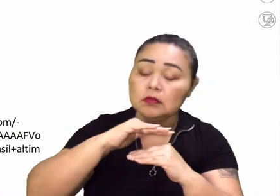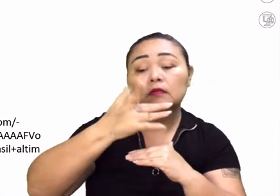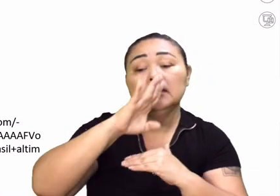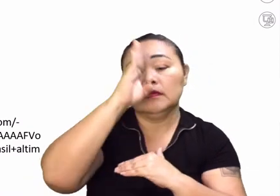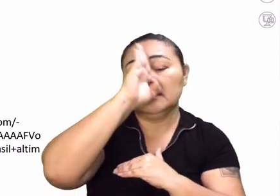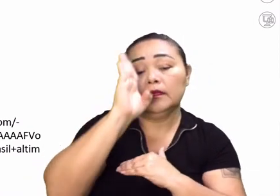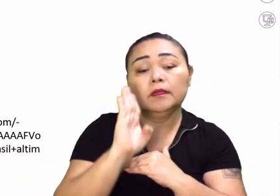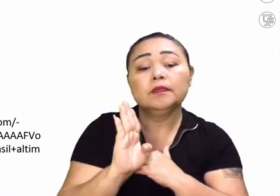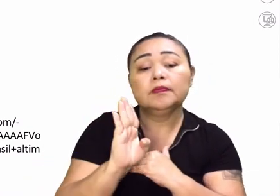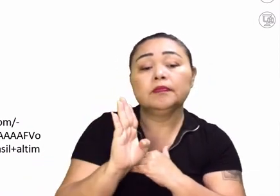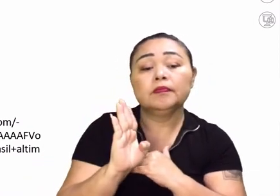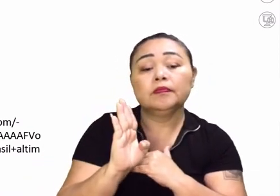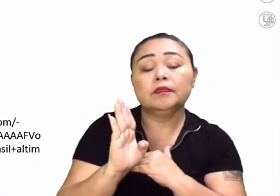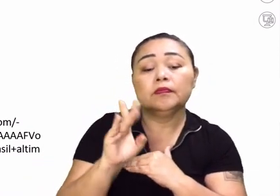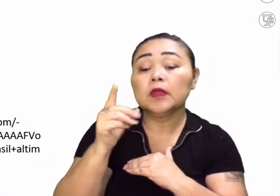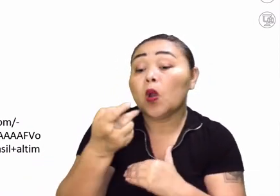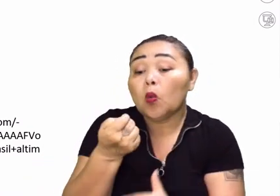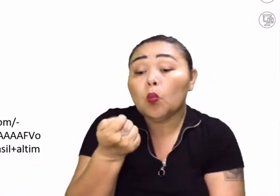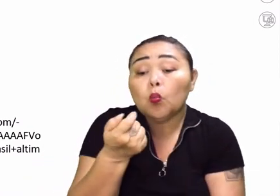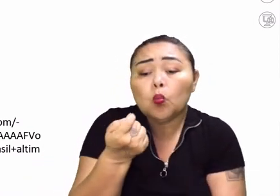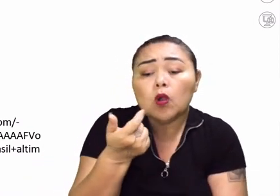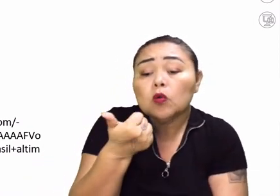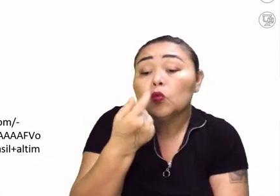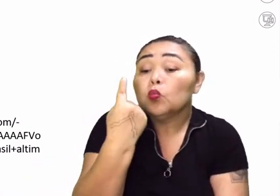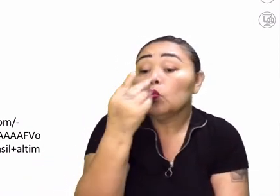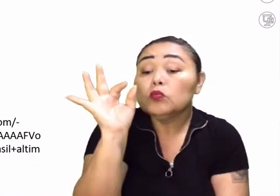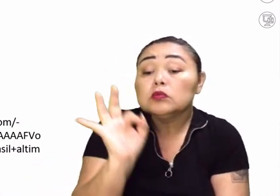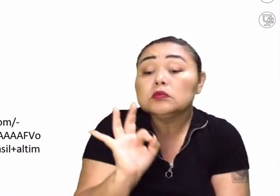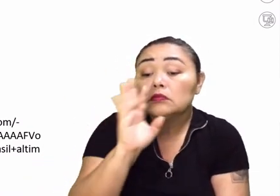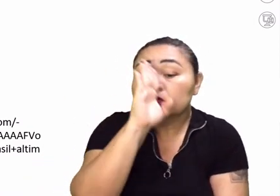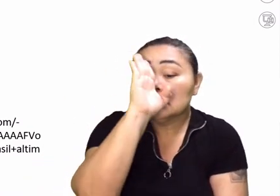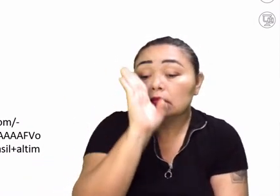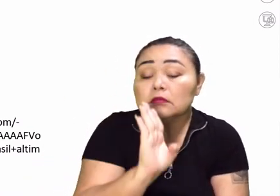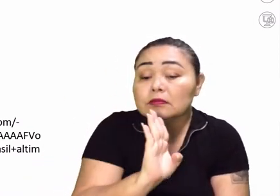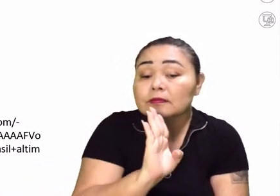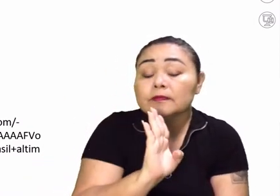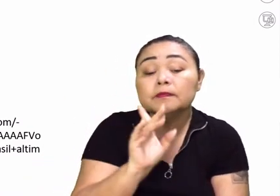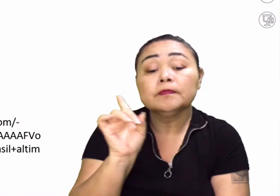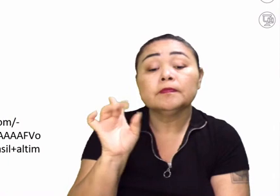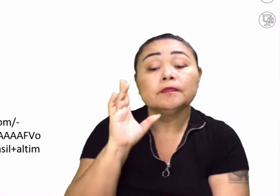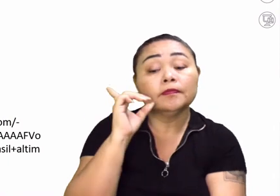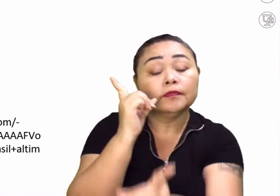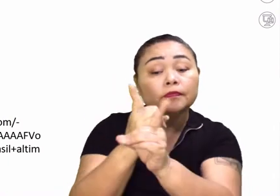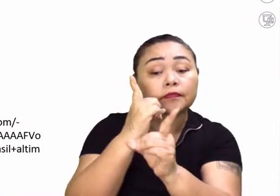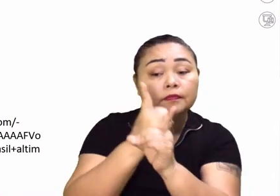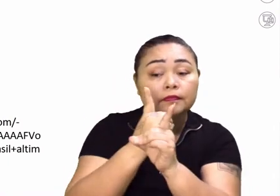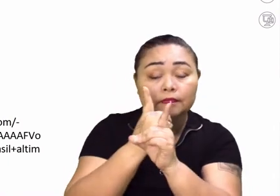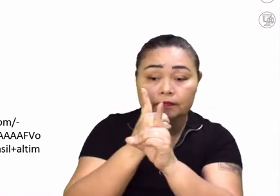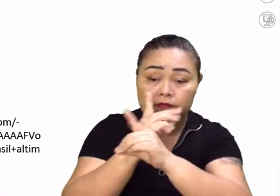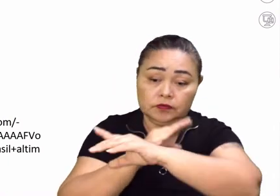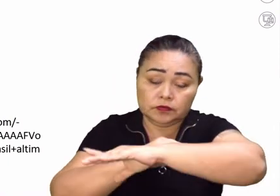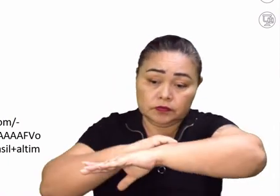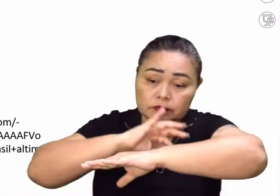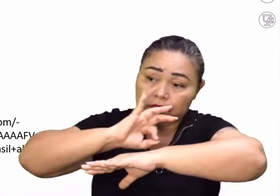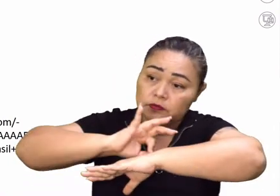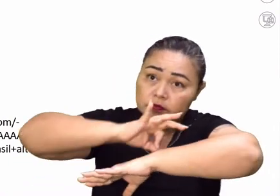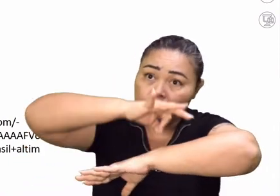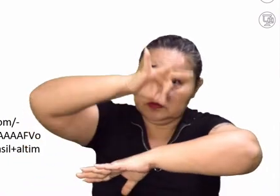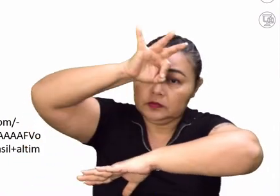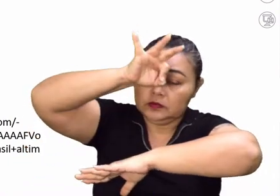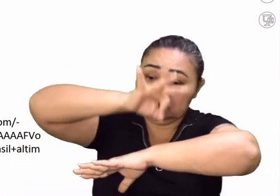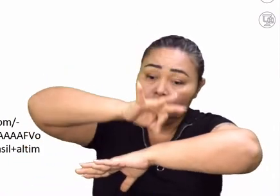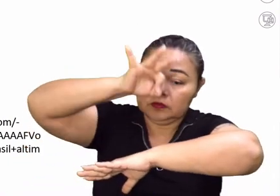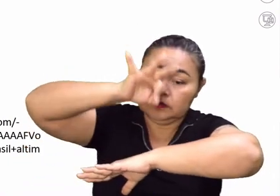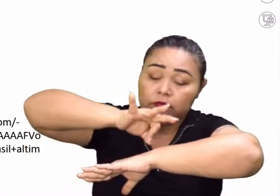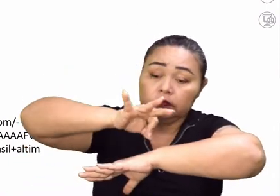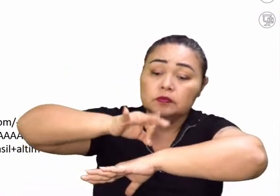e são poucos só 1% do Brasil exatamente e a gente vai encontrar alguns picos de algo com a altitude maiores